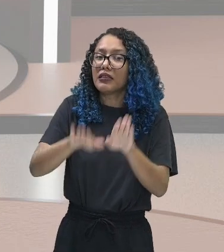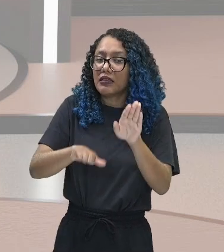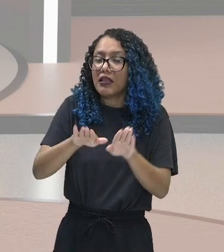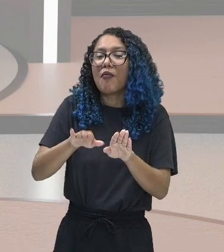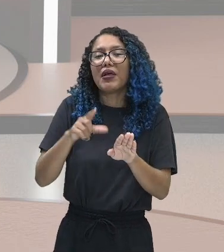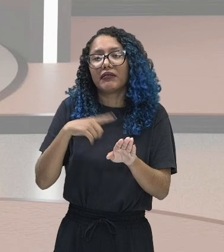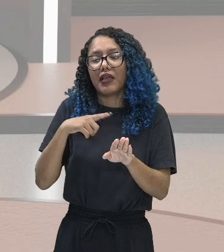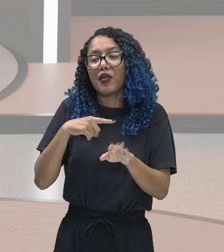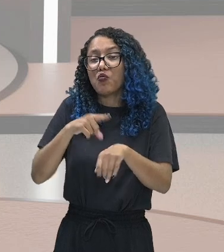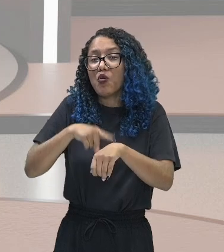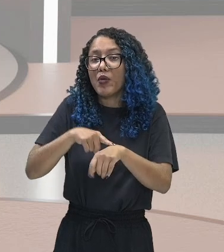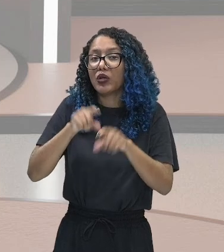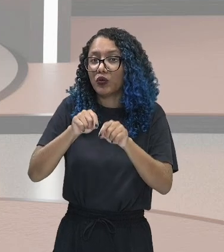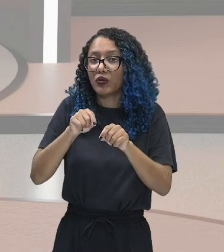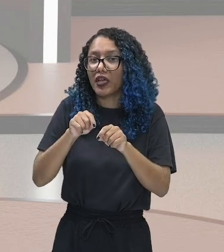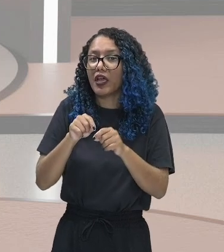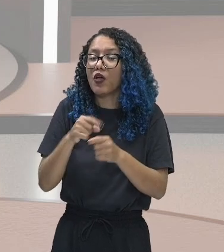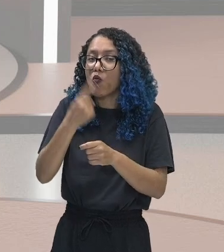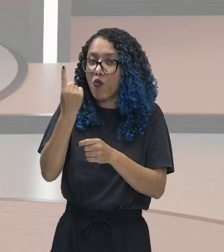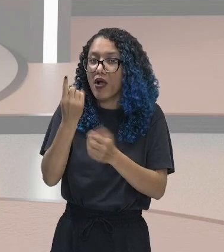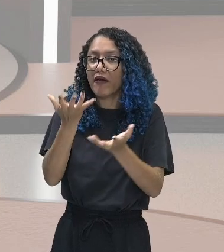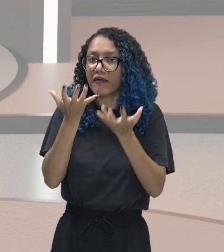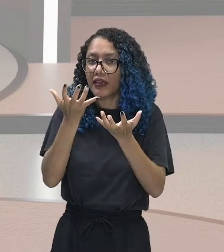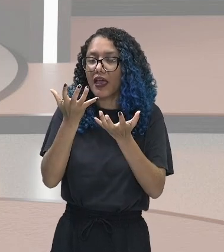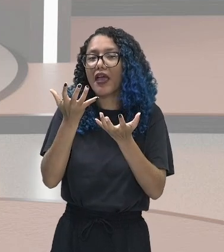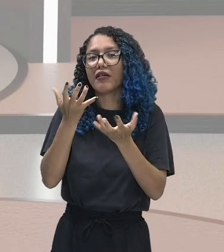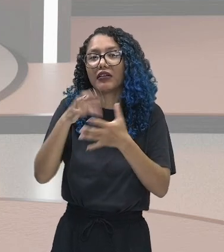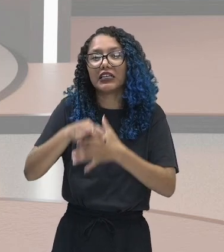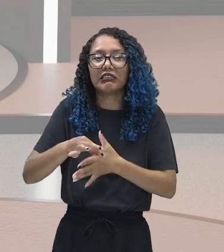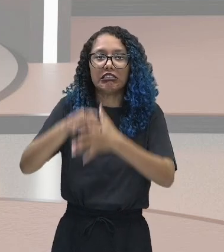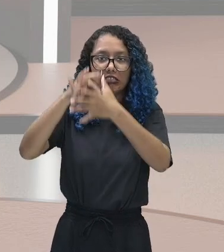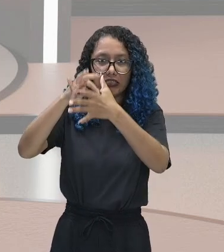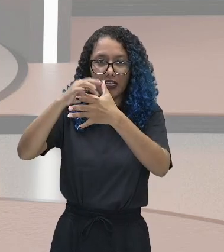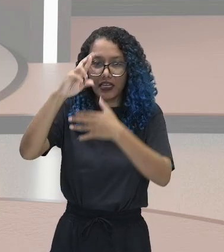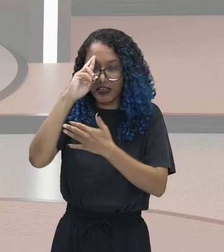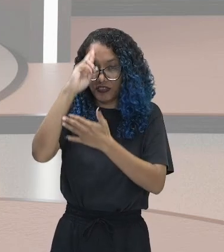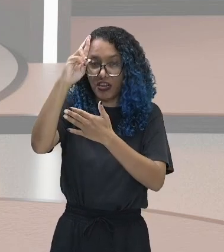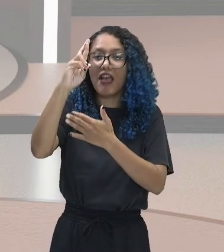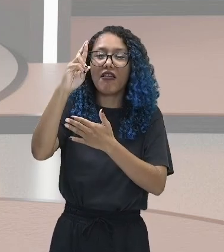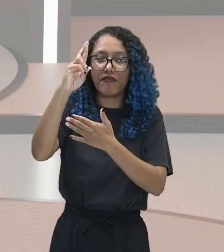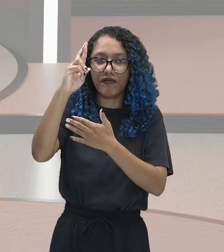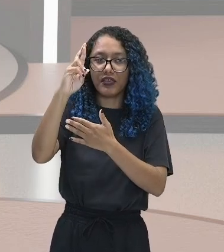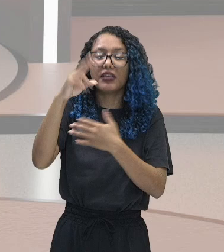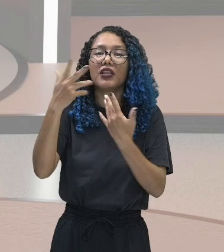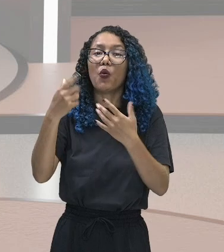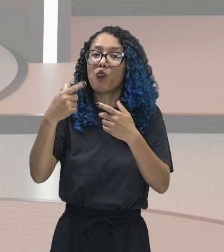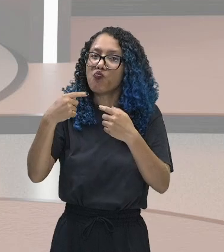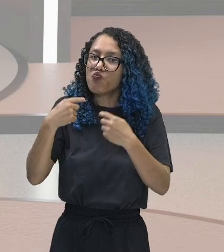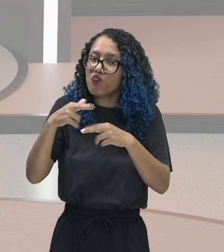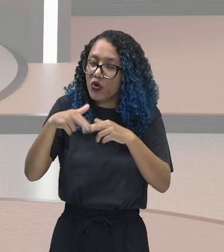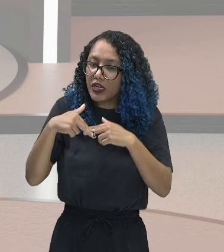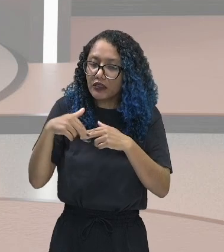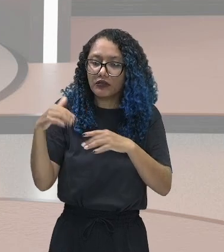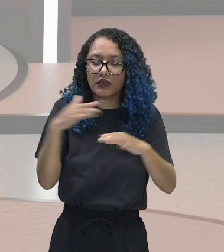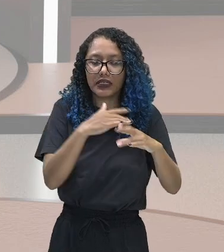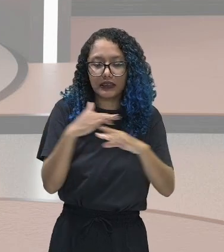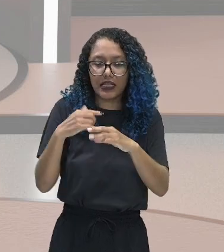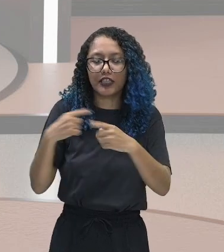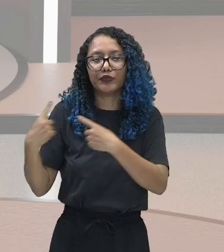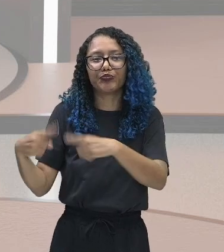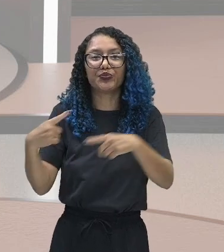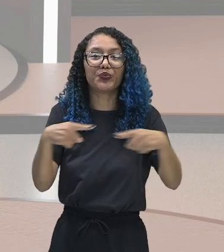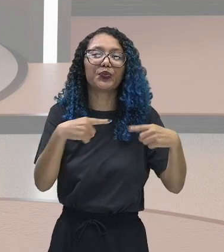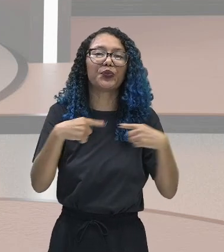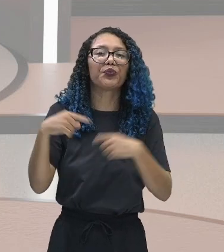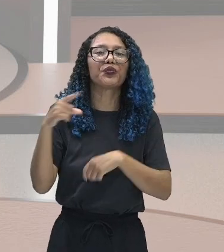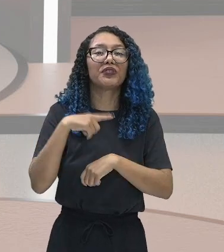a outra. Ou seja, vai haver disputa também entre essas cidades. né, gregas, tá? Então percebam que é